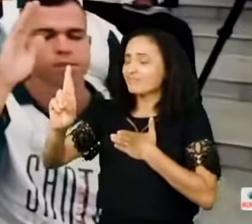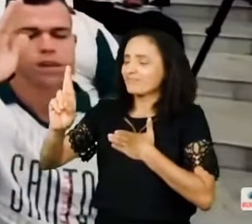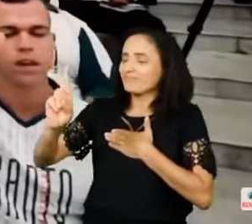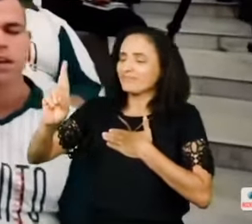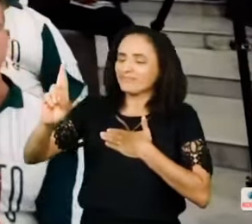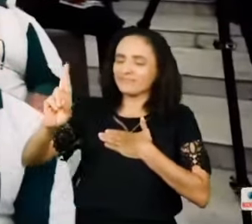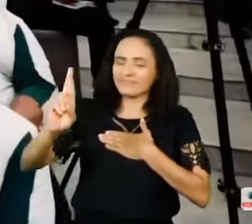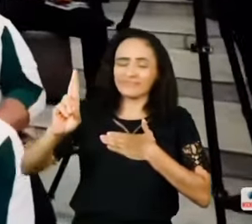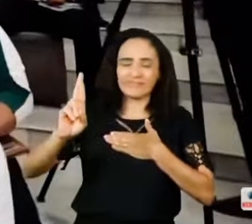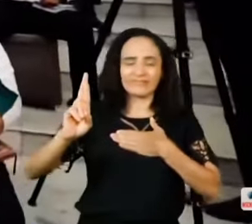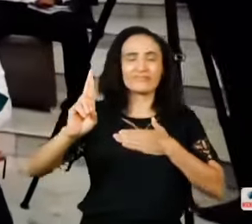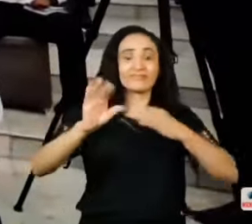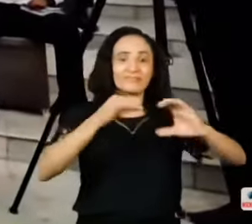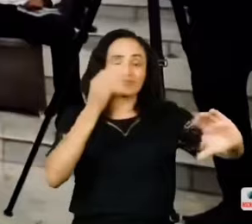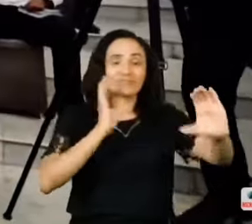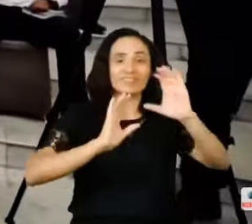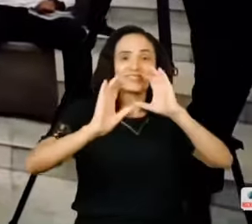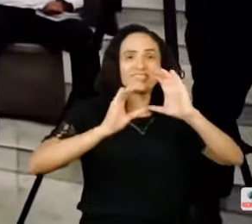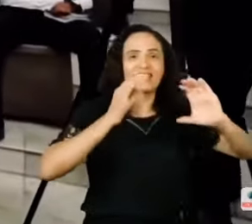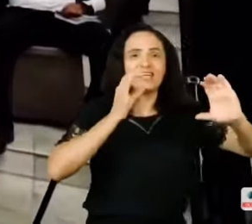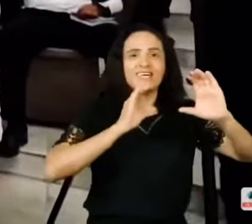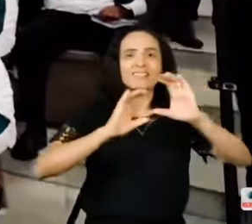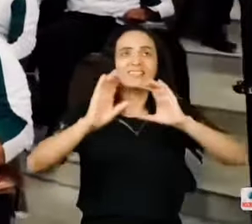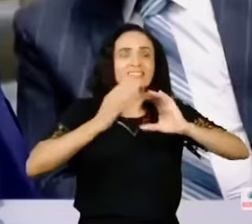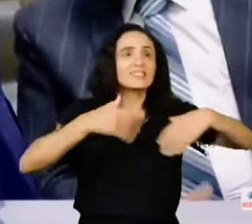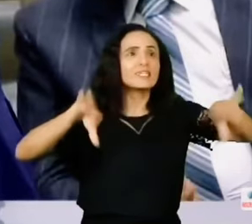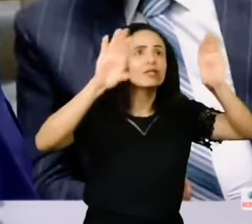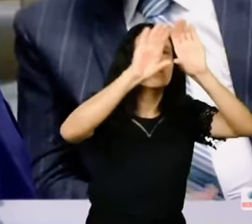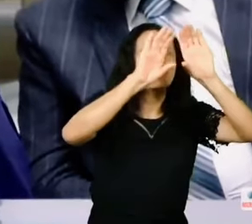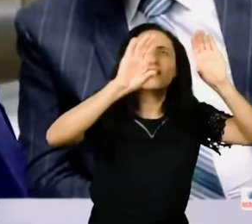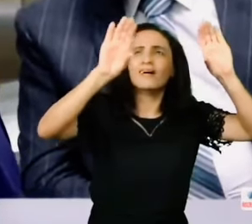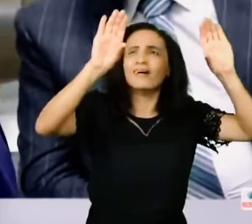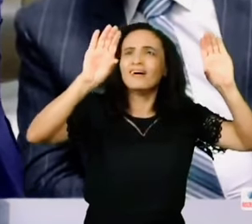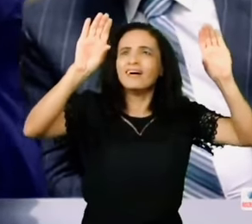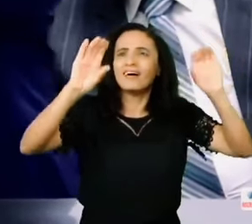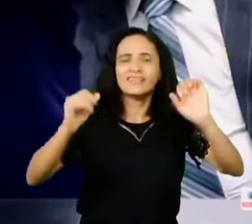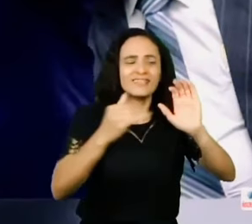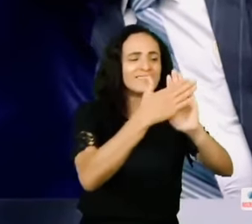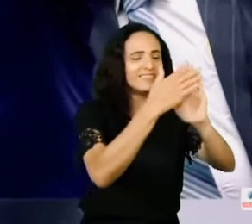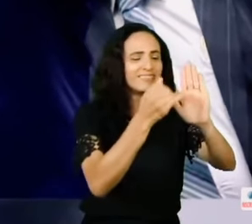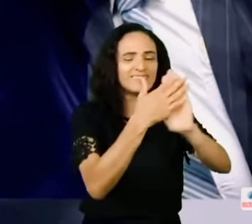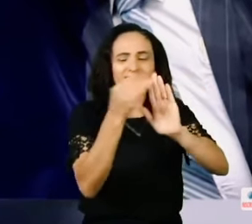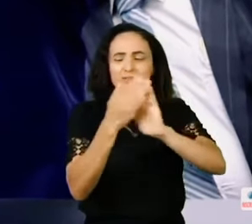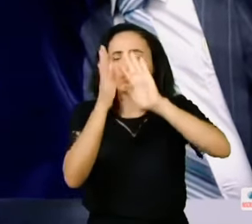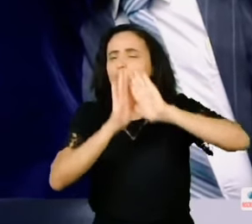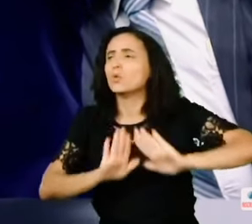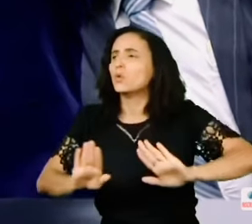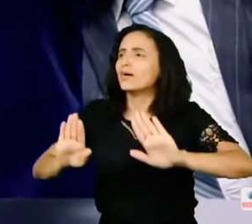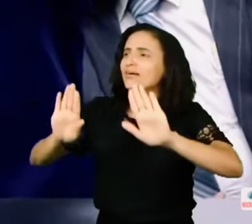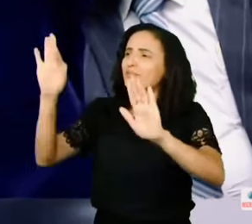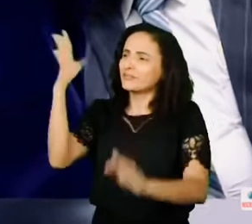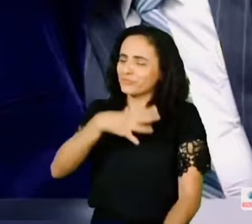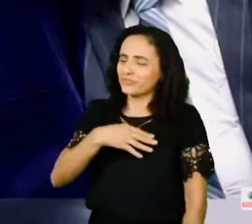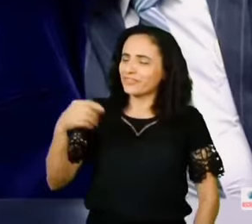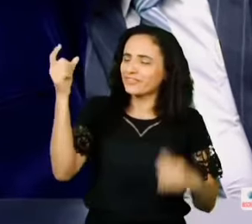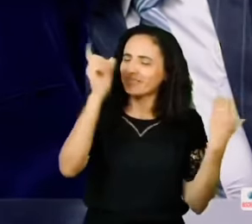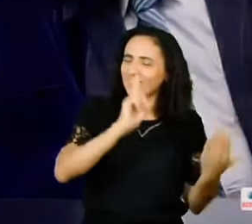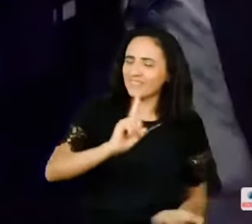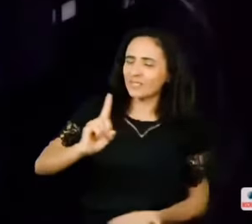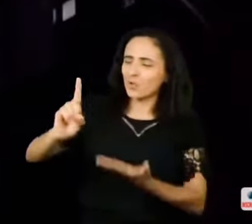Cante. E cantar no coro celestial, adorando ao Cordeiro